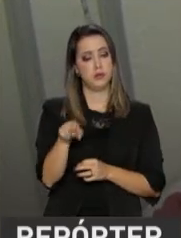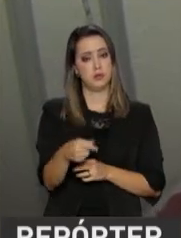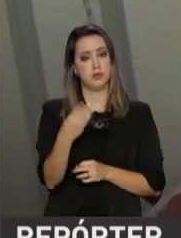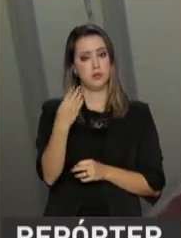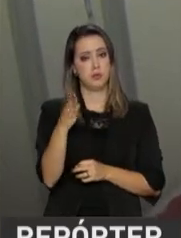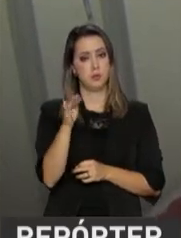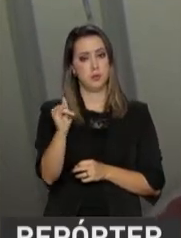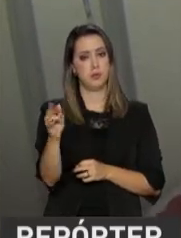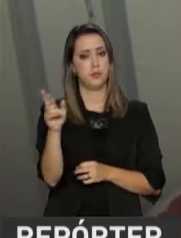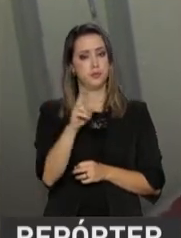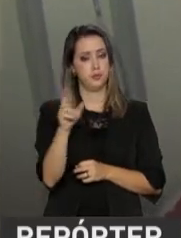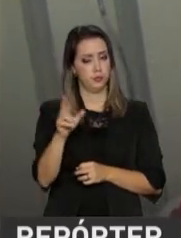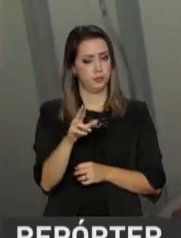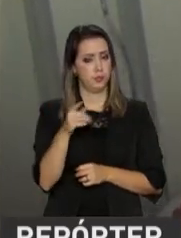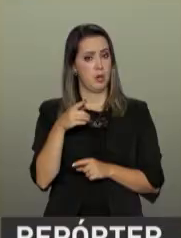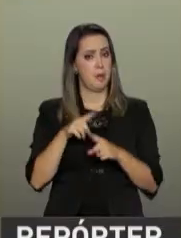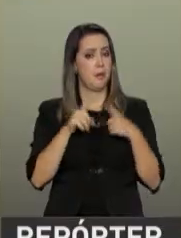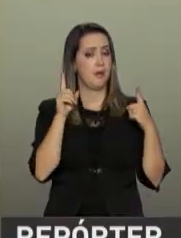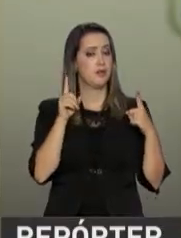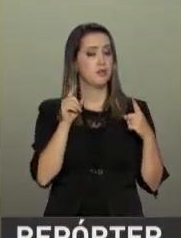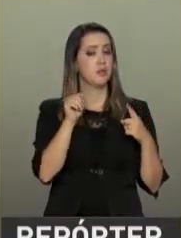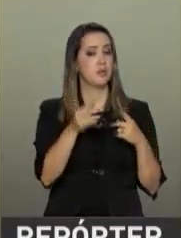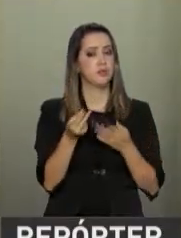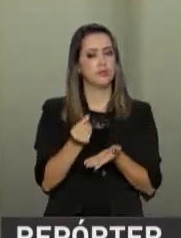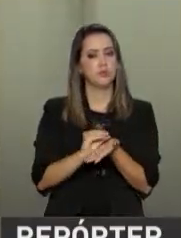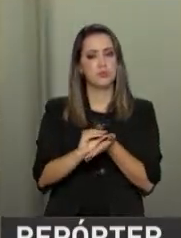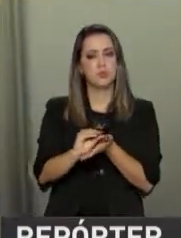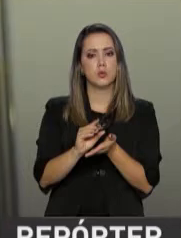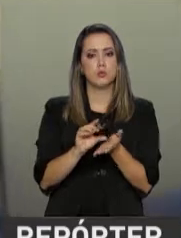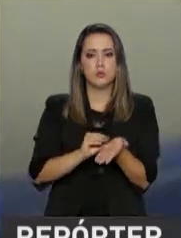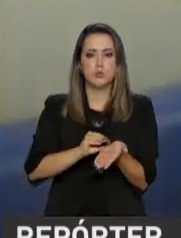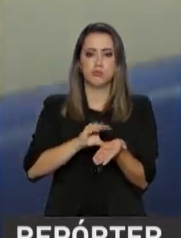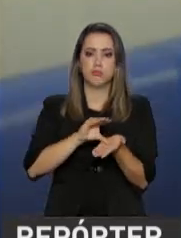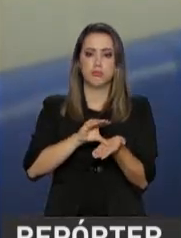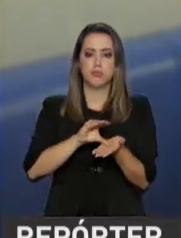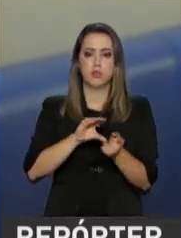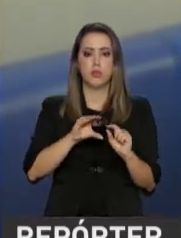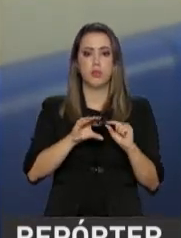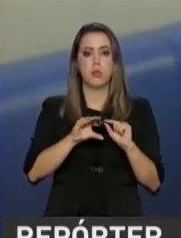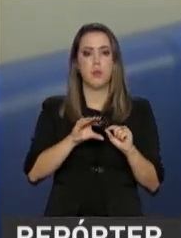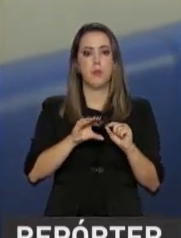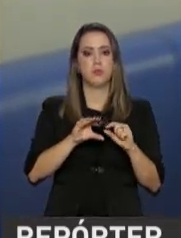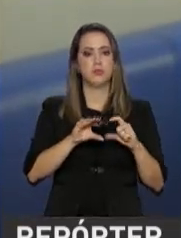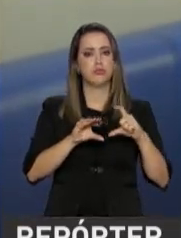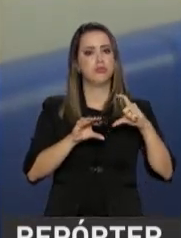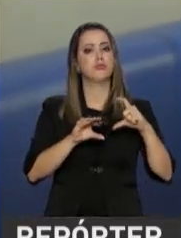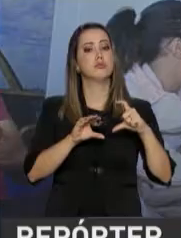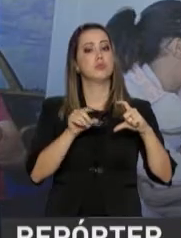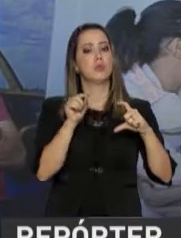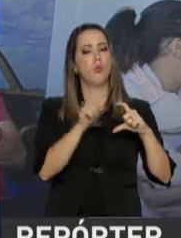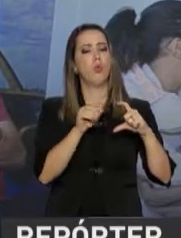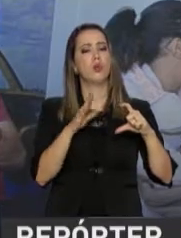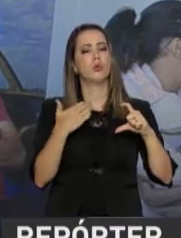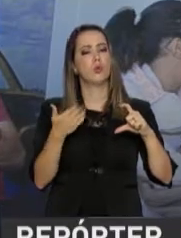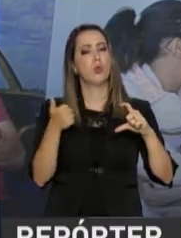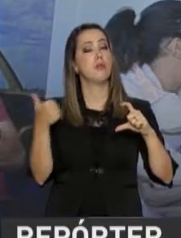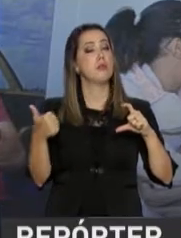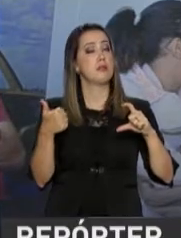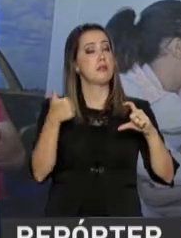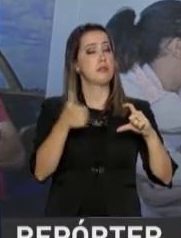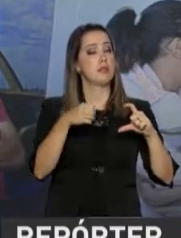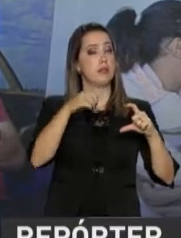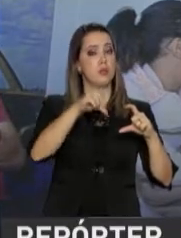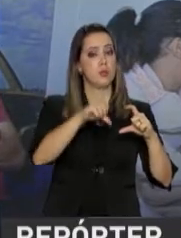e 400 milhões de reais mas o orçamento também destinou mais para as ações da área vão ser